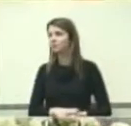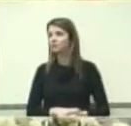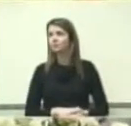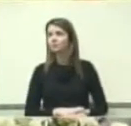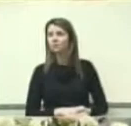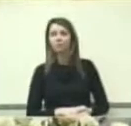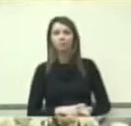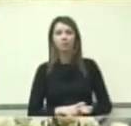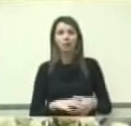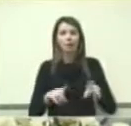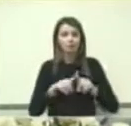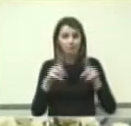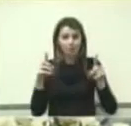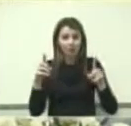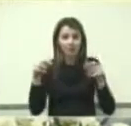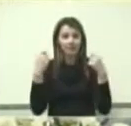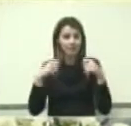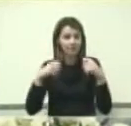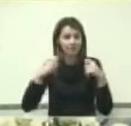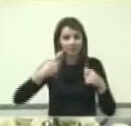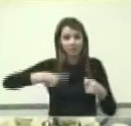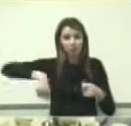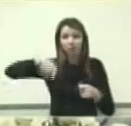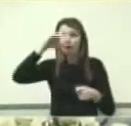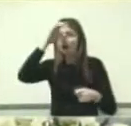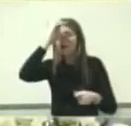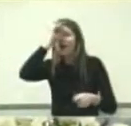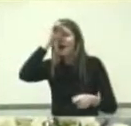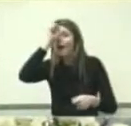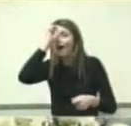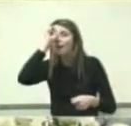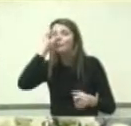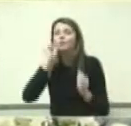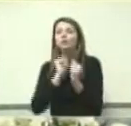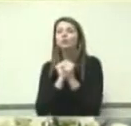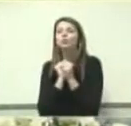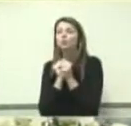é necessário nós aprendermos com o senhor Jesus